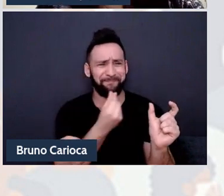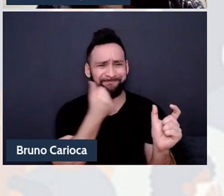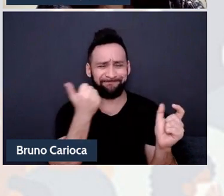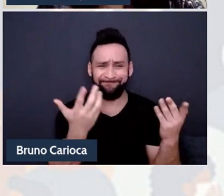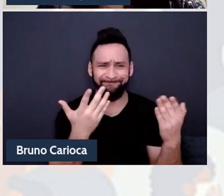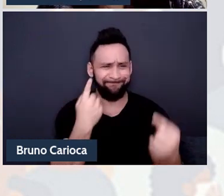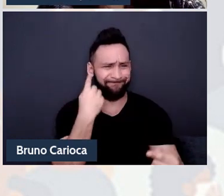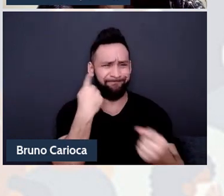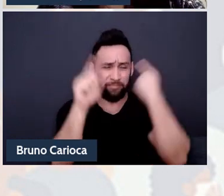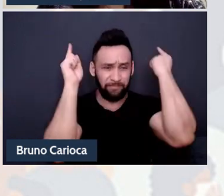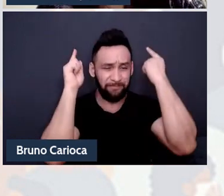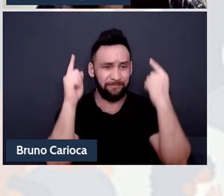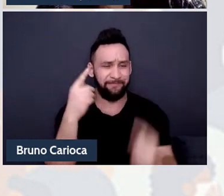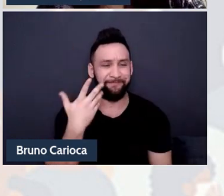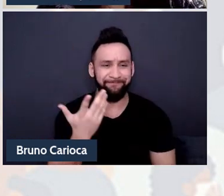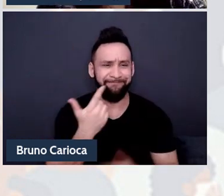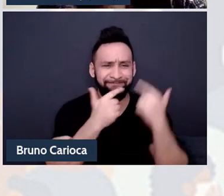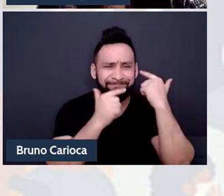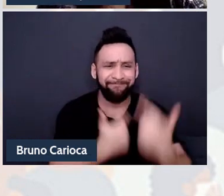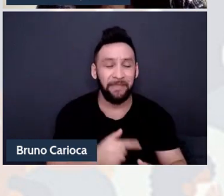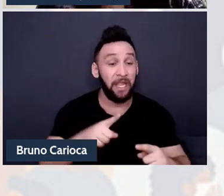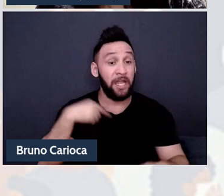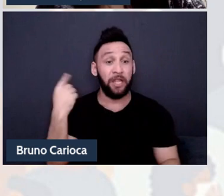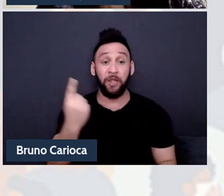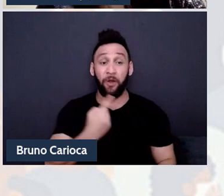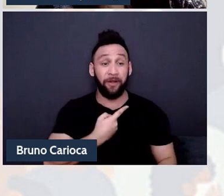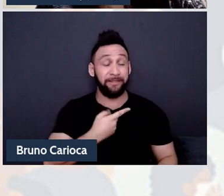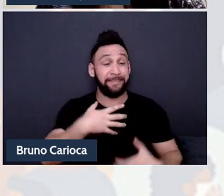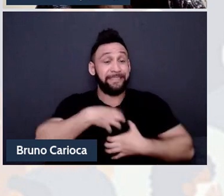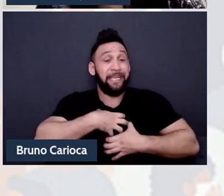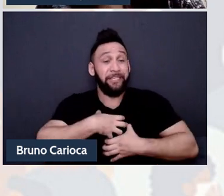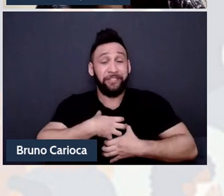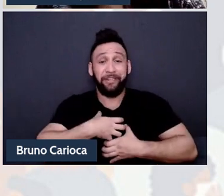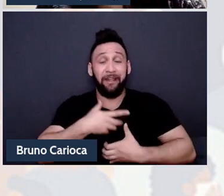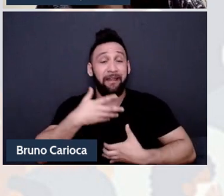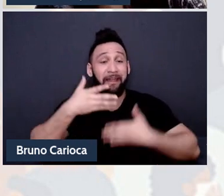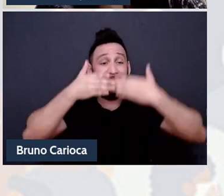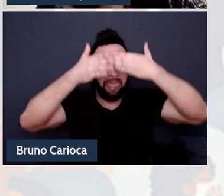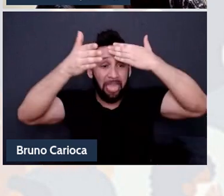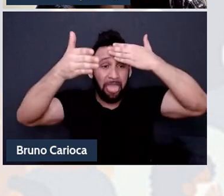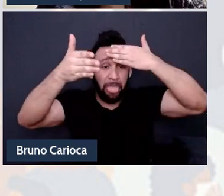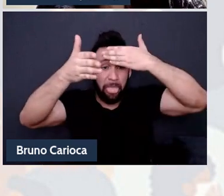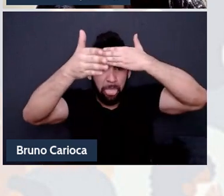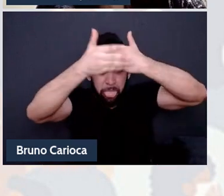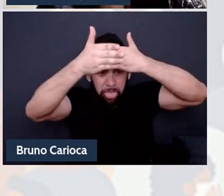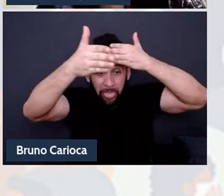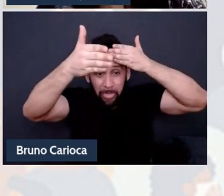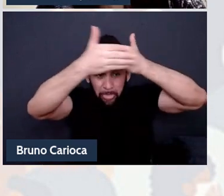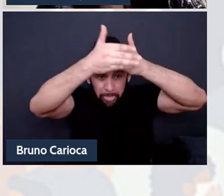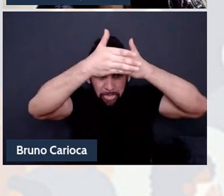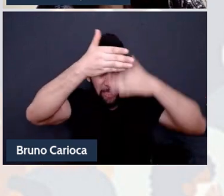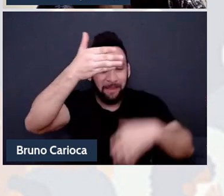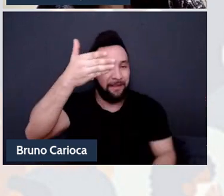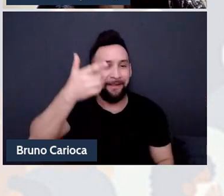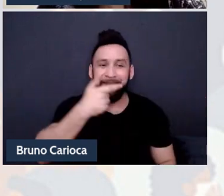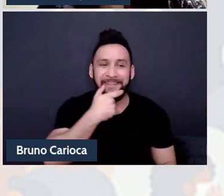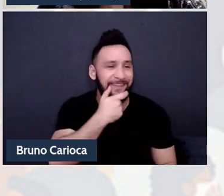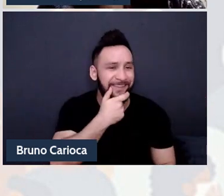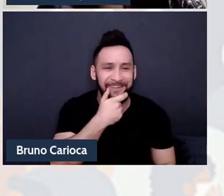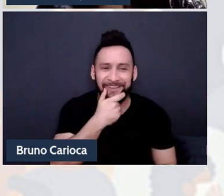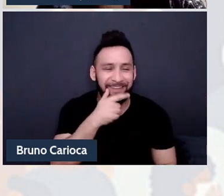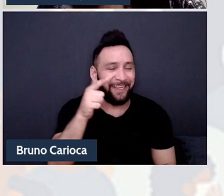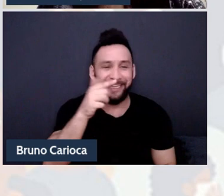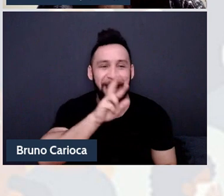Mas a gente tem uma visão totalmente limitada, né, da expansão do inglês e pouco problematizado. O que parece